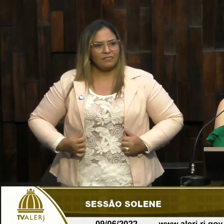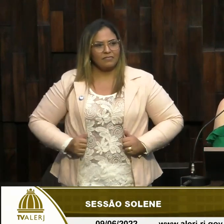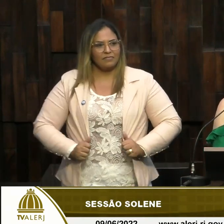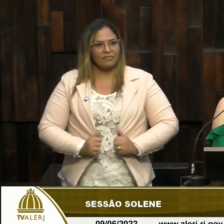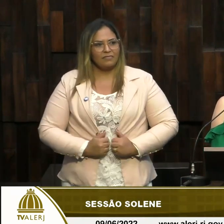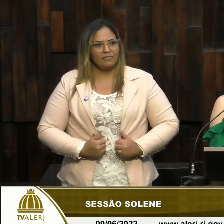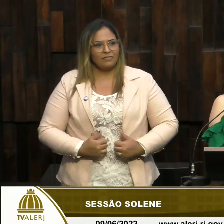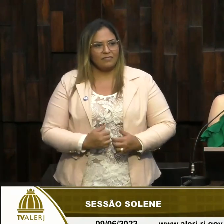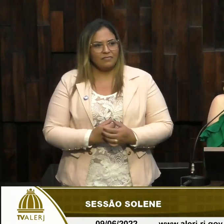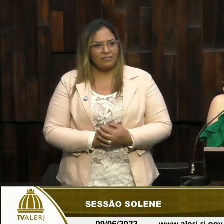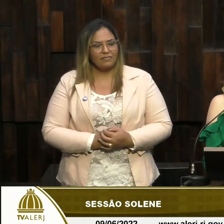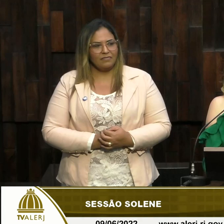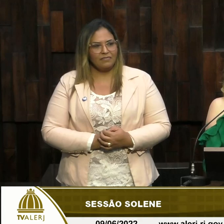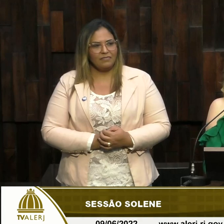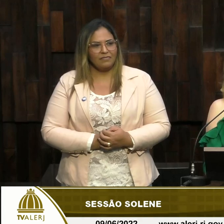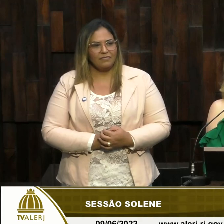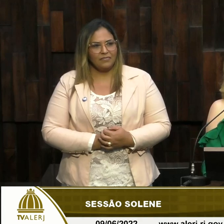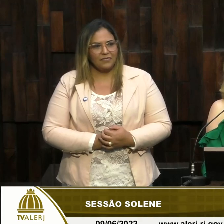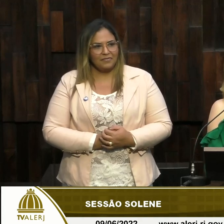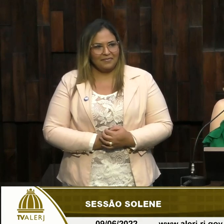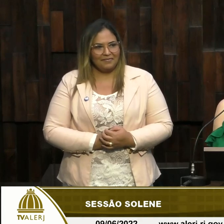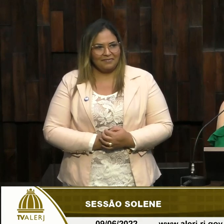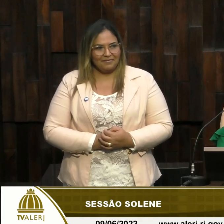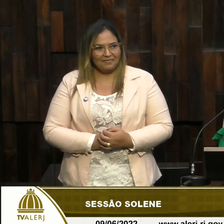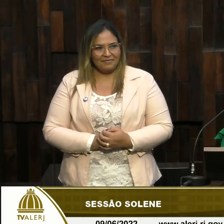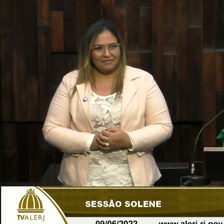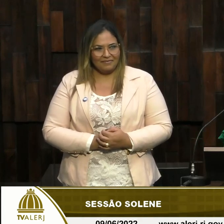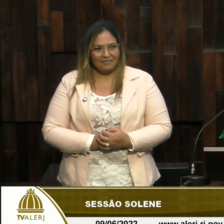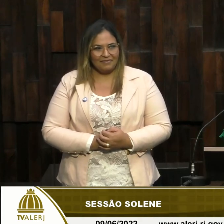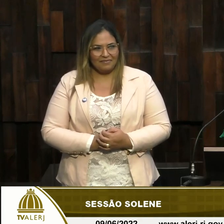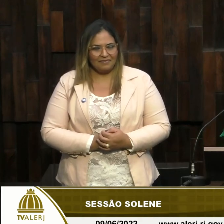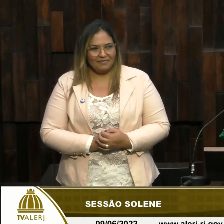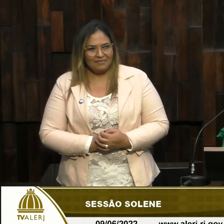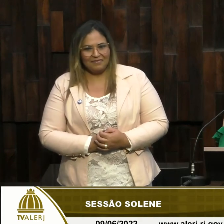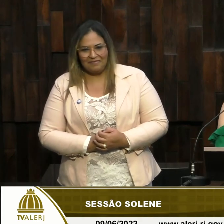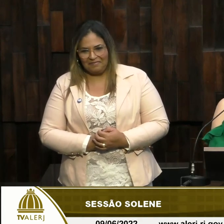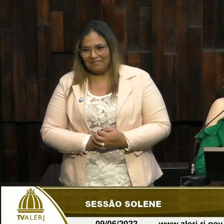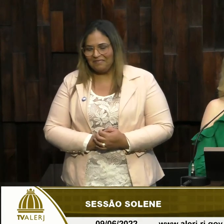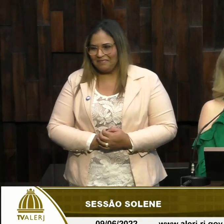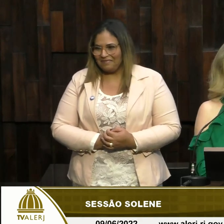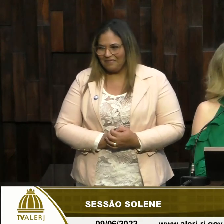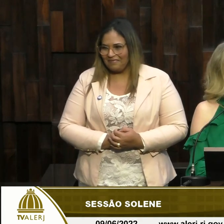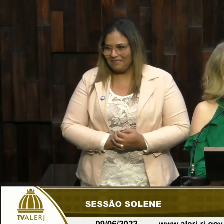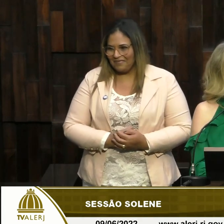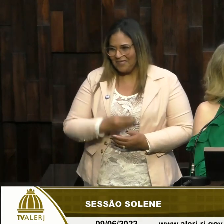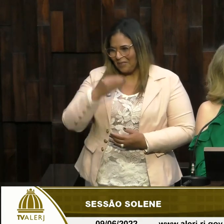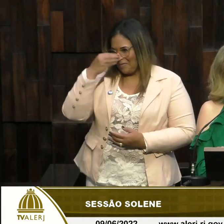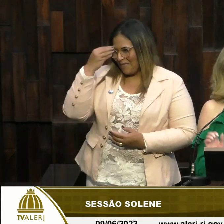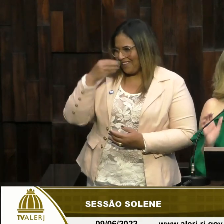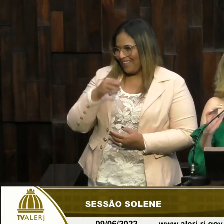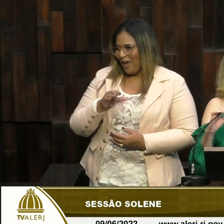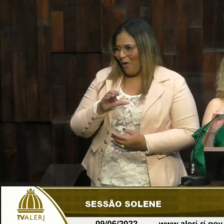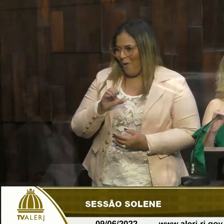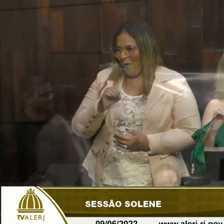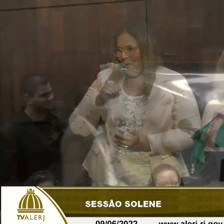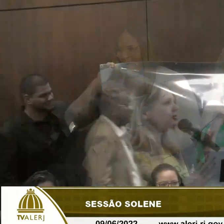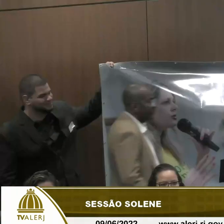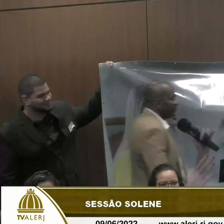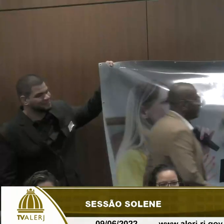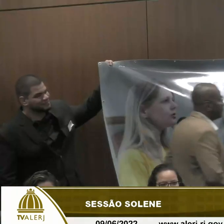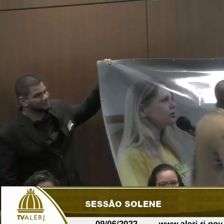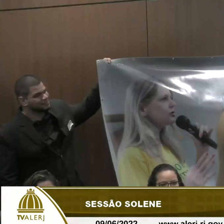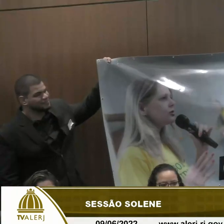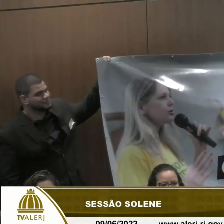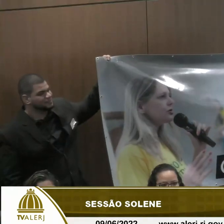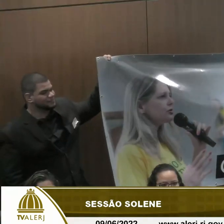a questão da madrinha dos concurseiros. Vou falar sobre isso. Foi